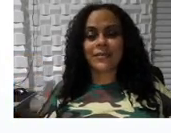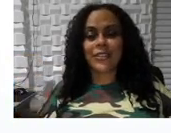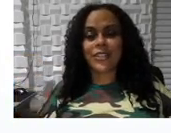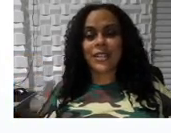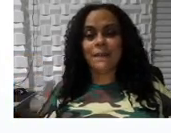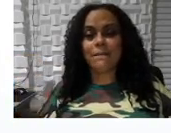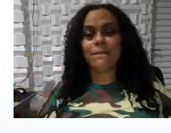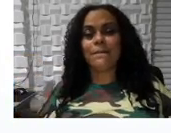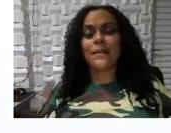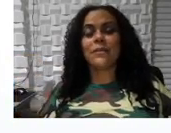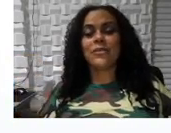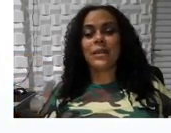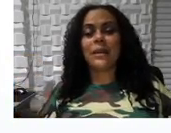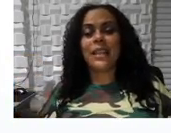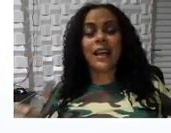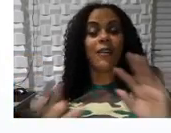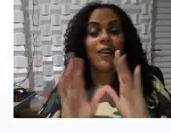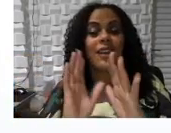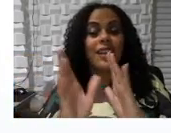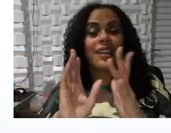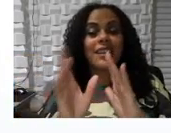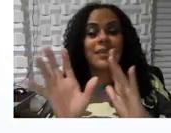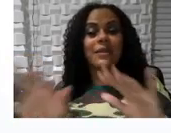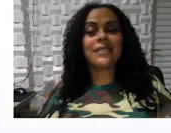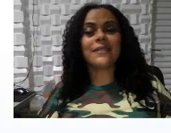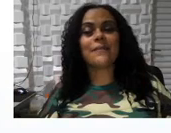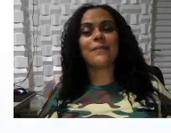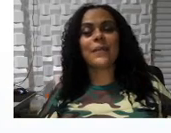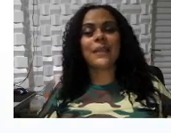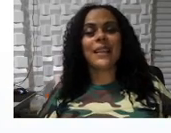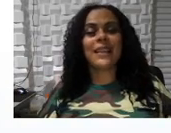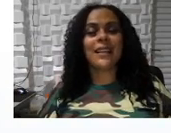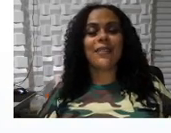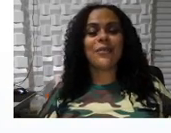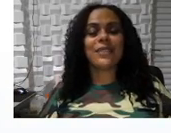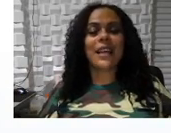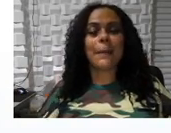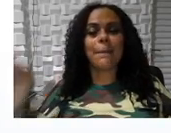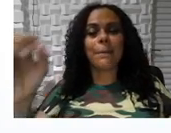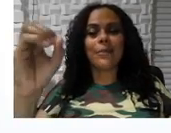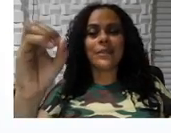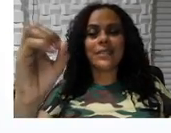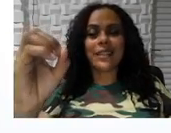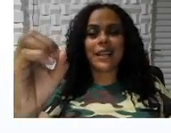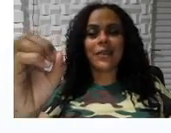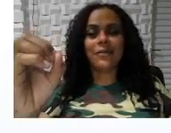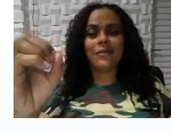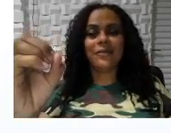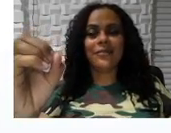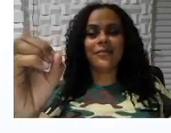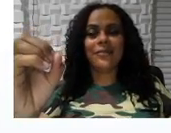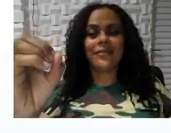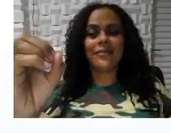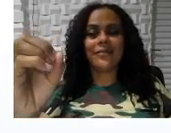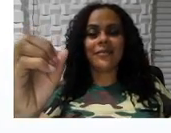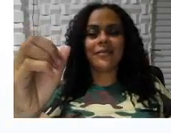tia. Vamos trabalhar, ó, em libras. Então, vamos lá. 0,